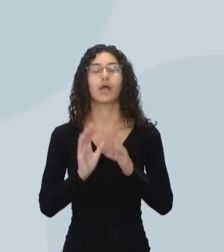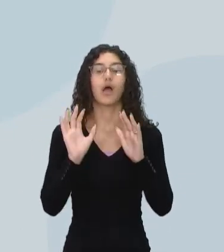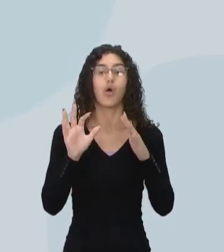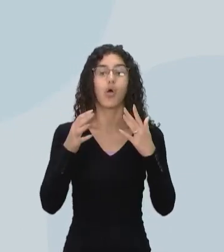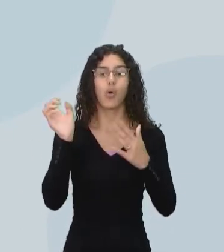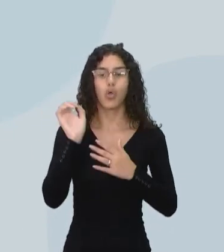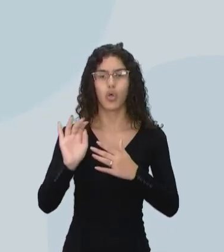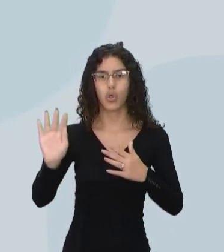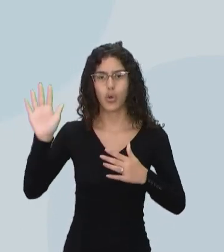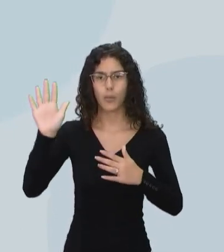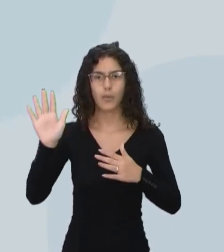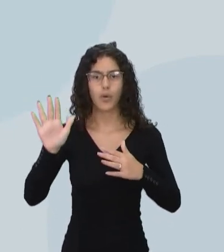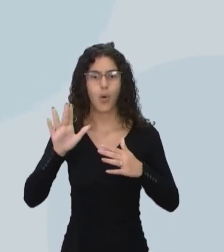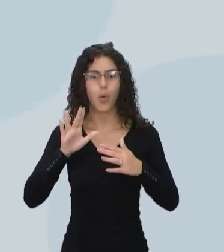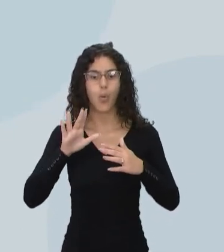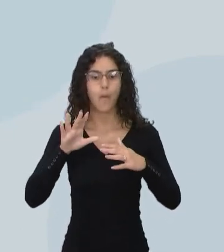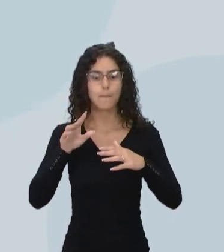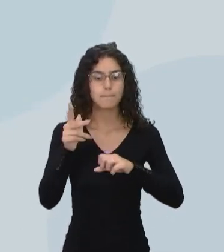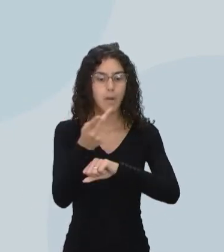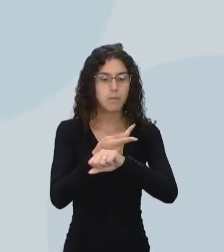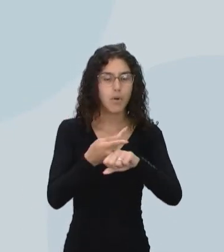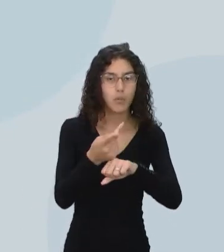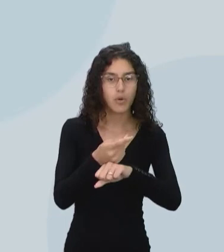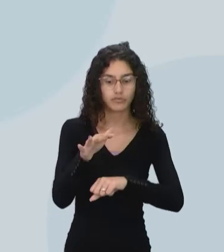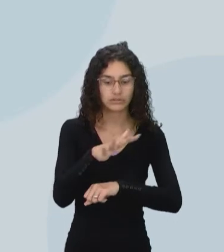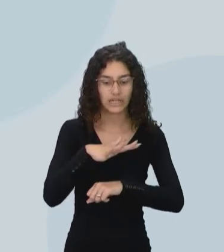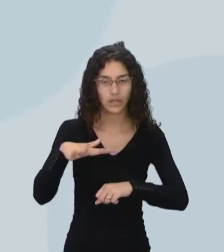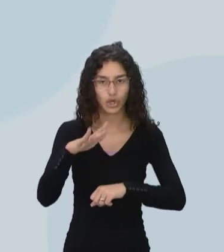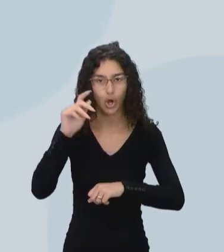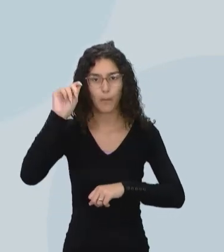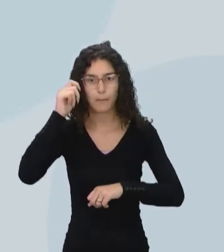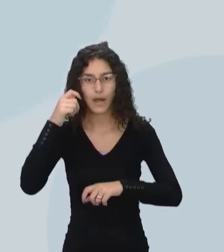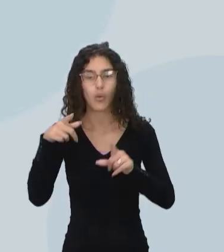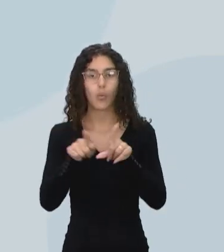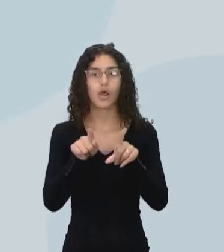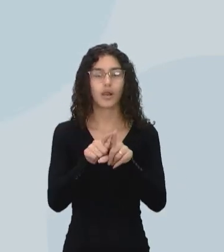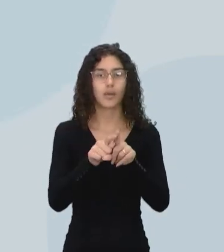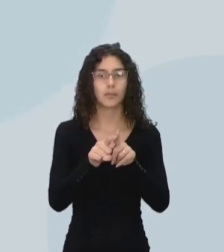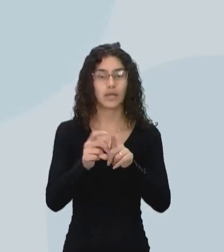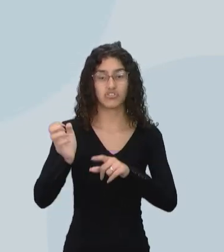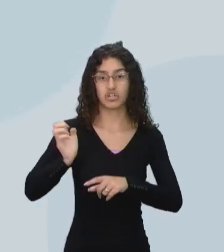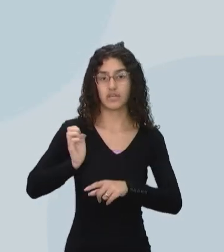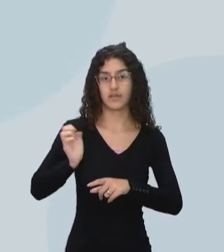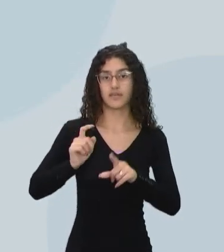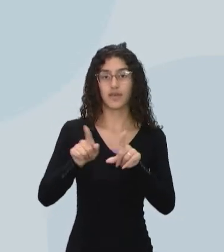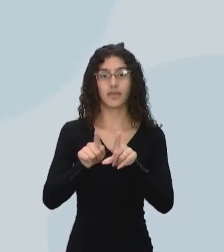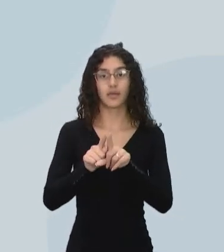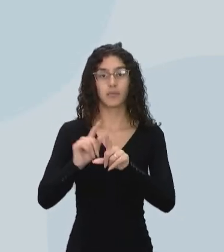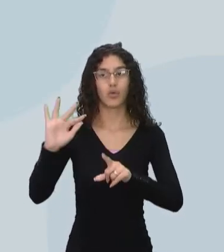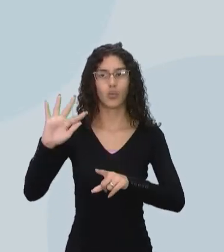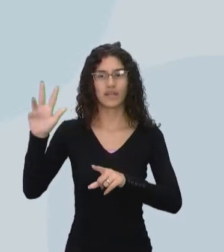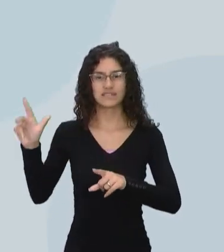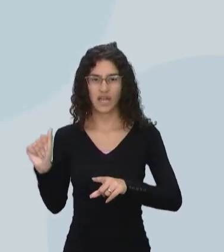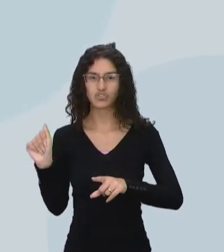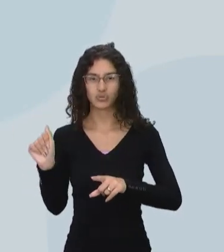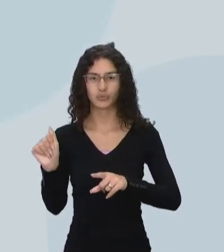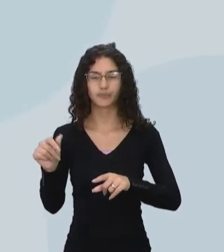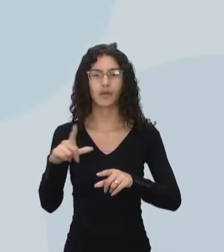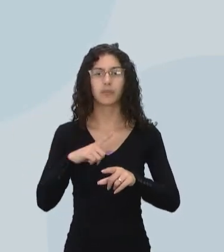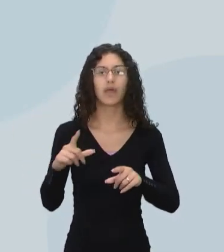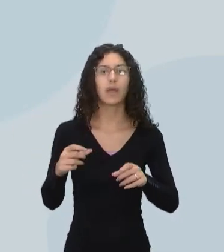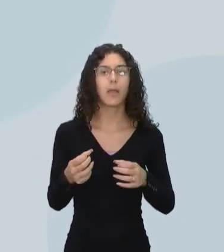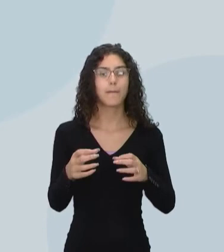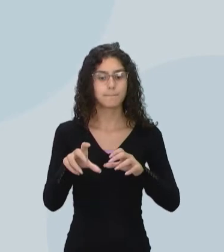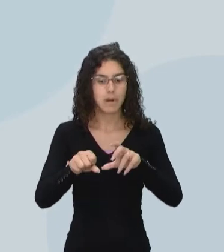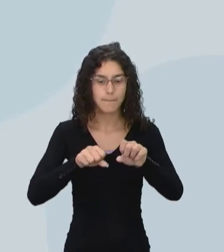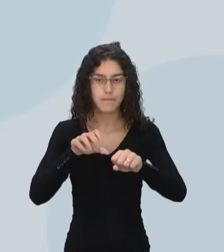eles exploravam o território africano em busca de riquezas e também o território asiático. Então, eles colonizaram